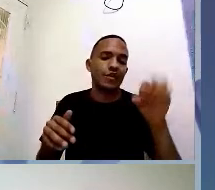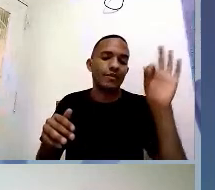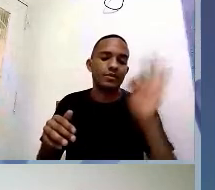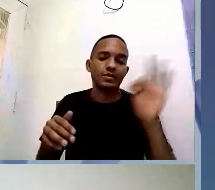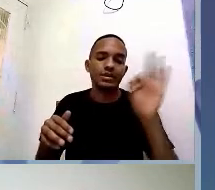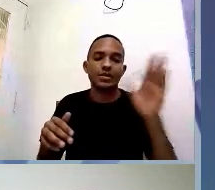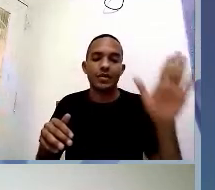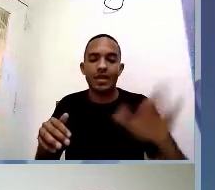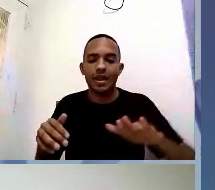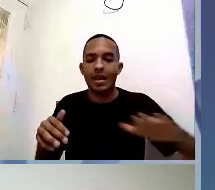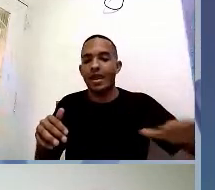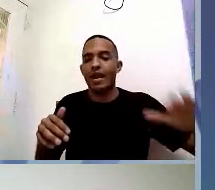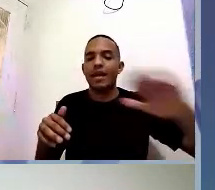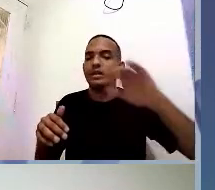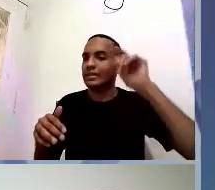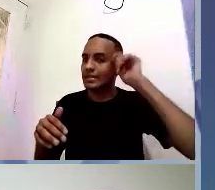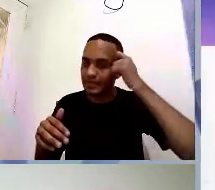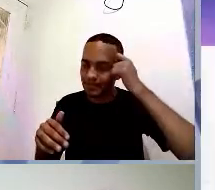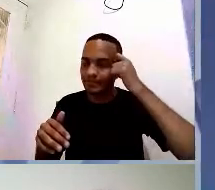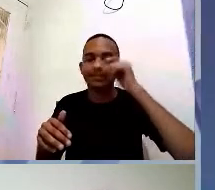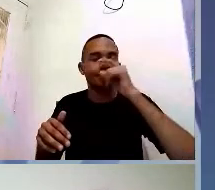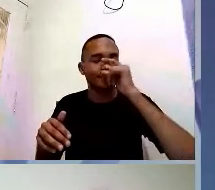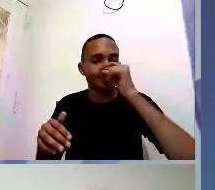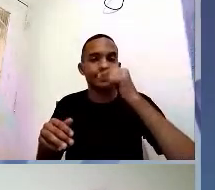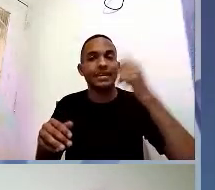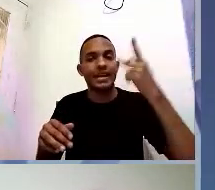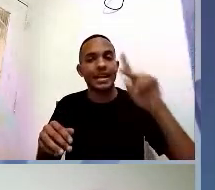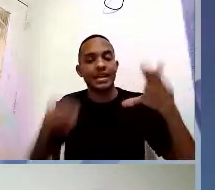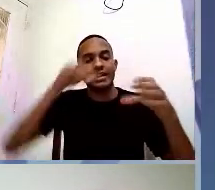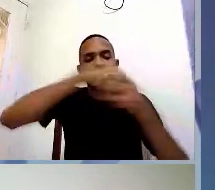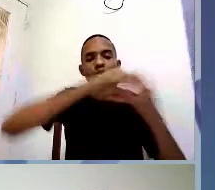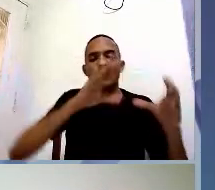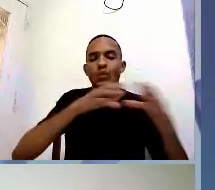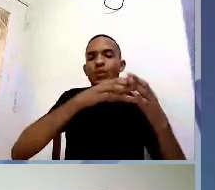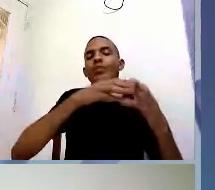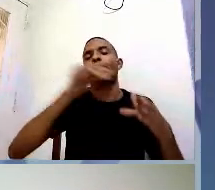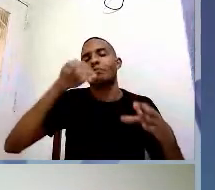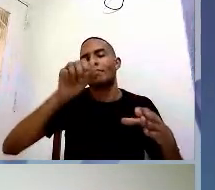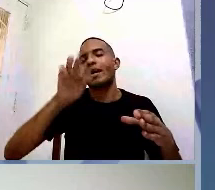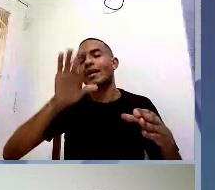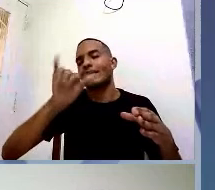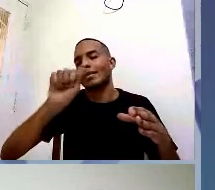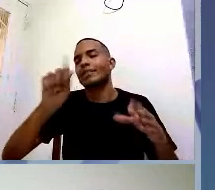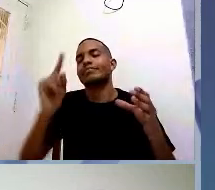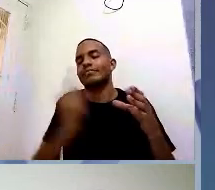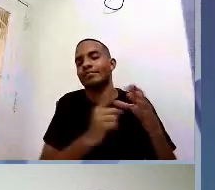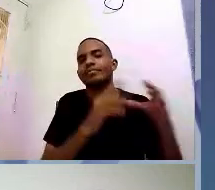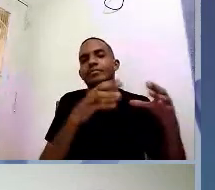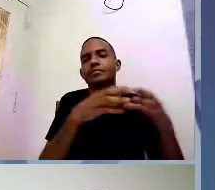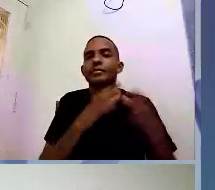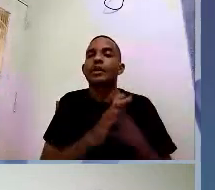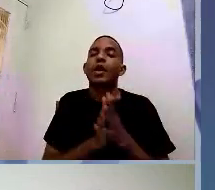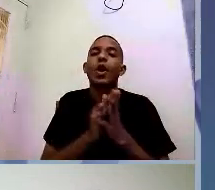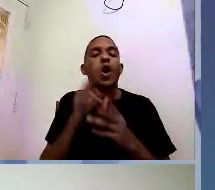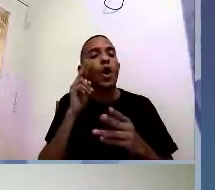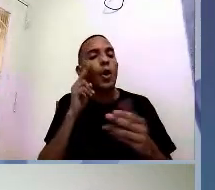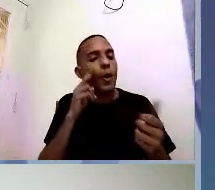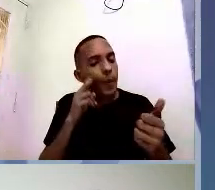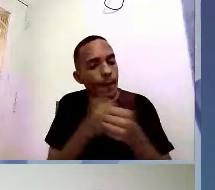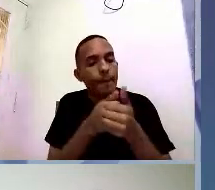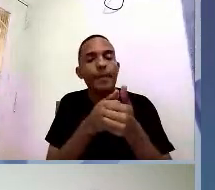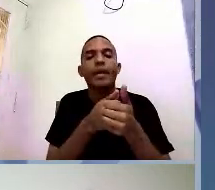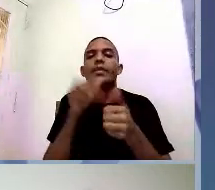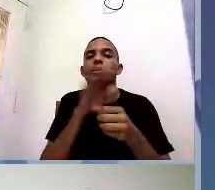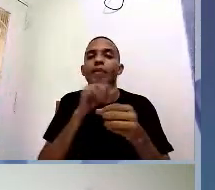crianças negras. E entre elas está Marina. Se a gente olhar um pouquinho mais de perto para o município